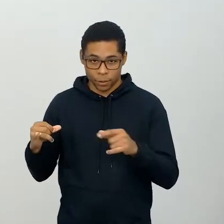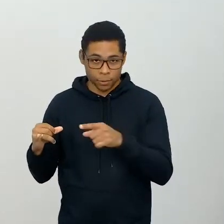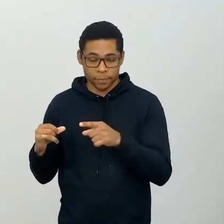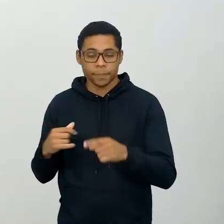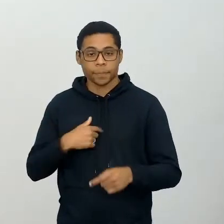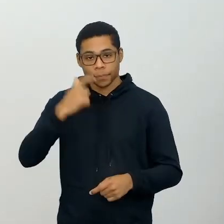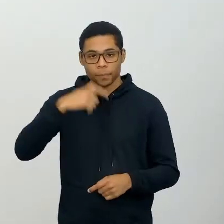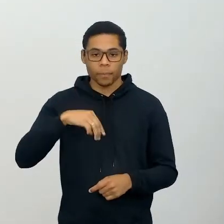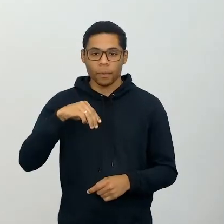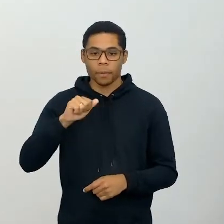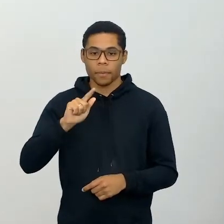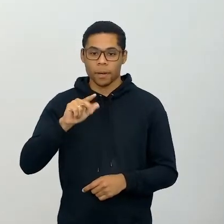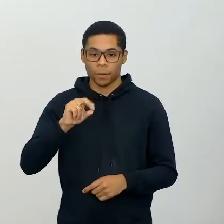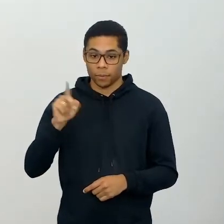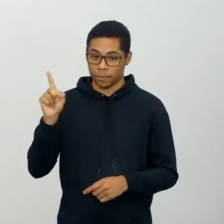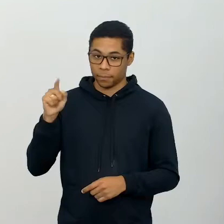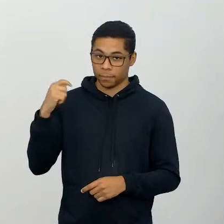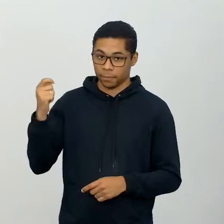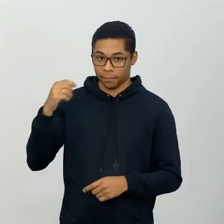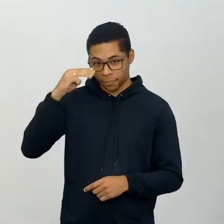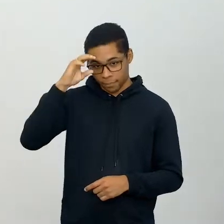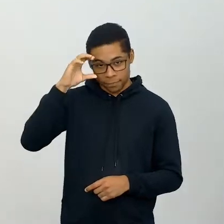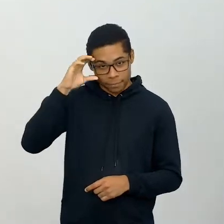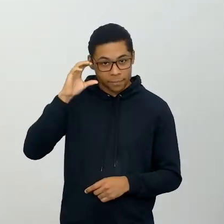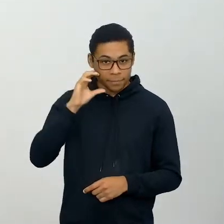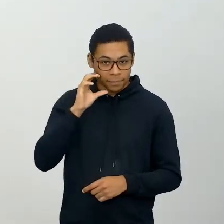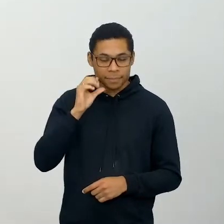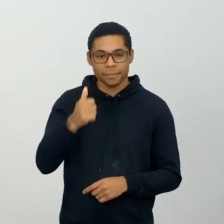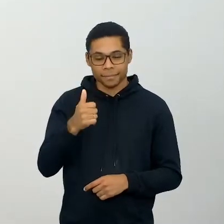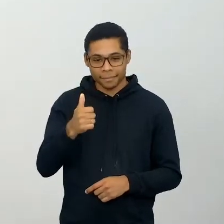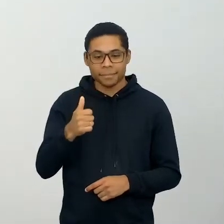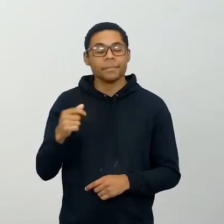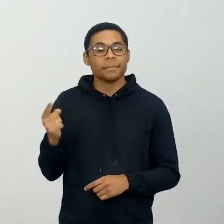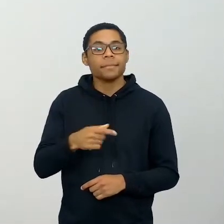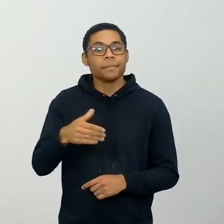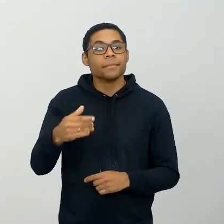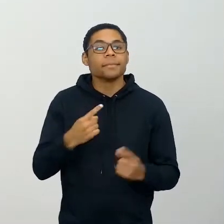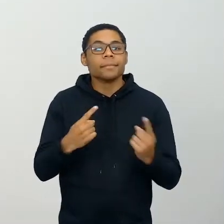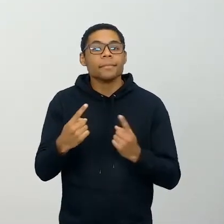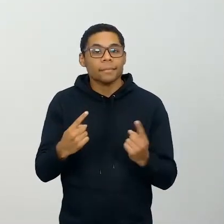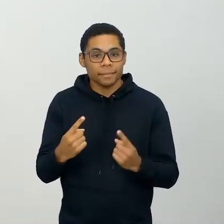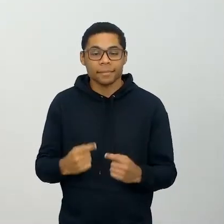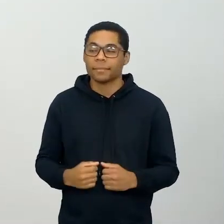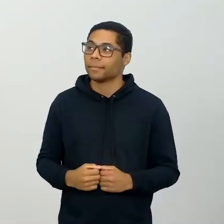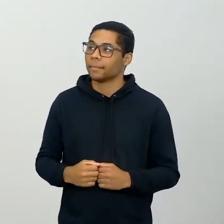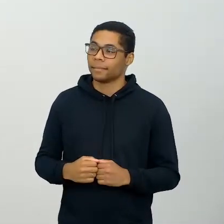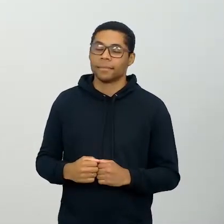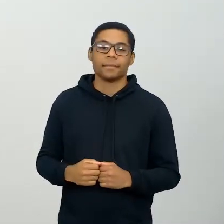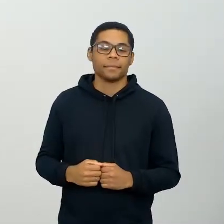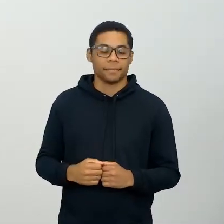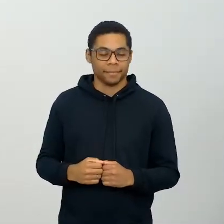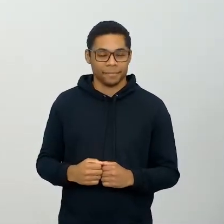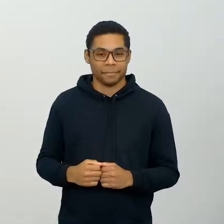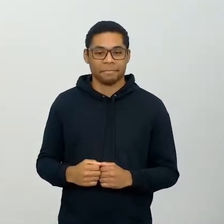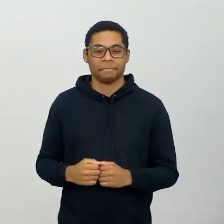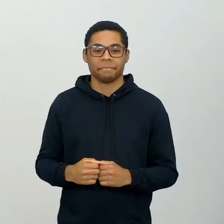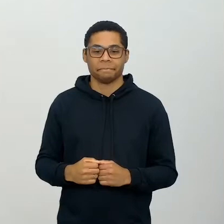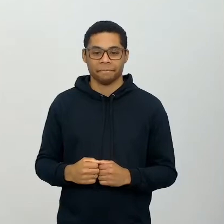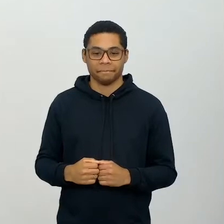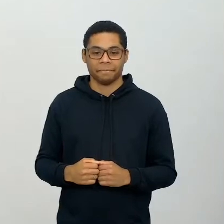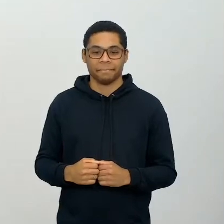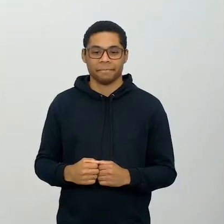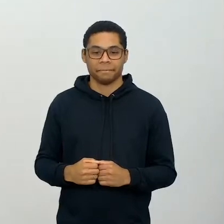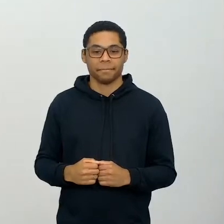professor Magno, esse aqui é o meu sinal, ó. E hoje a gente vai conversar aqui já com disparada